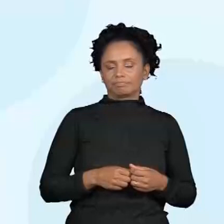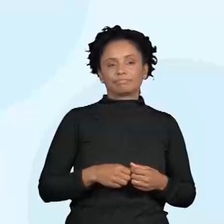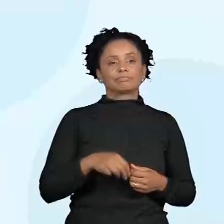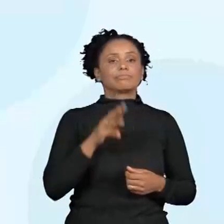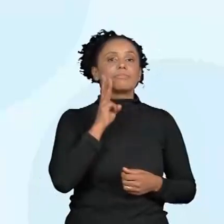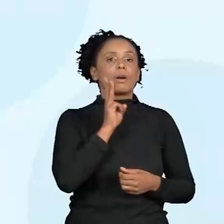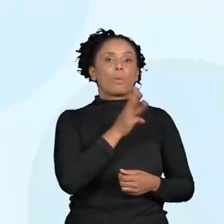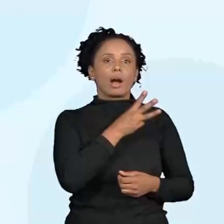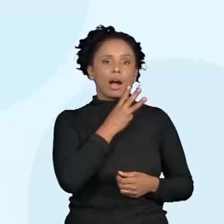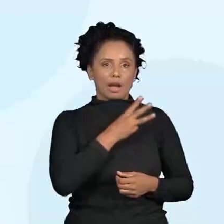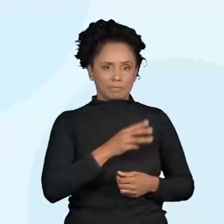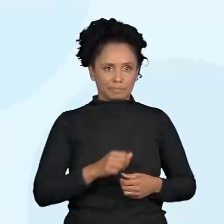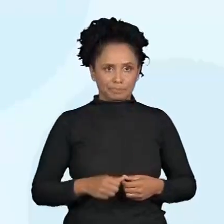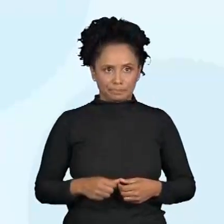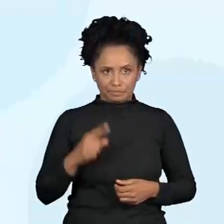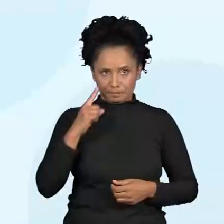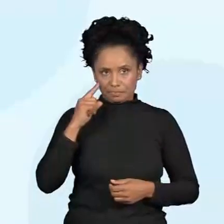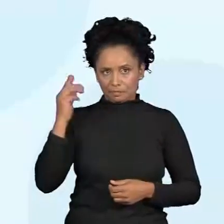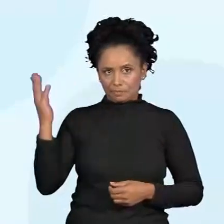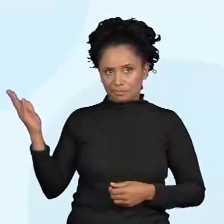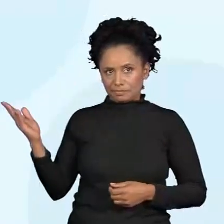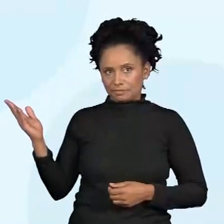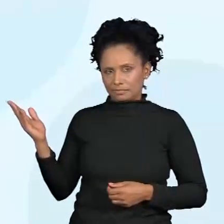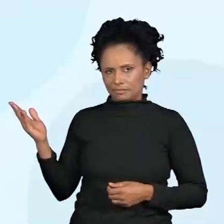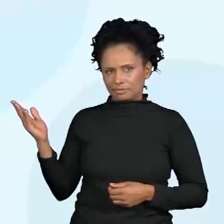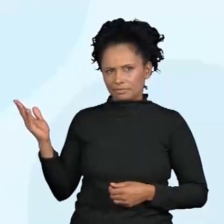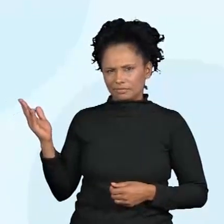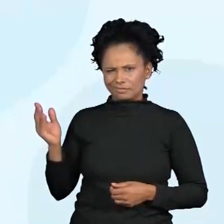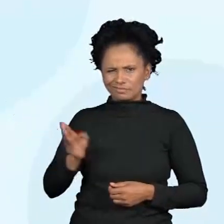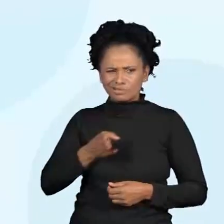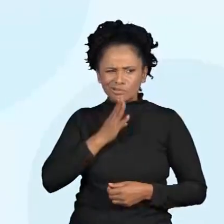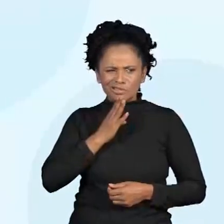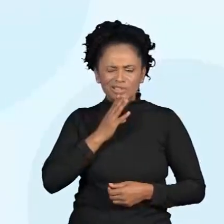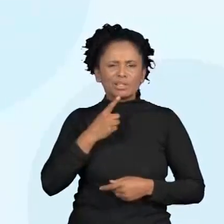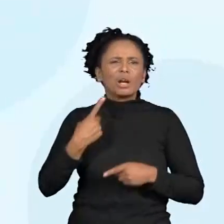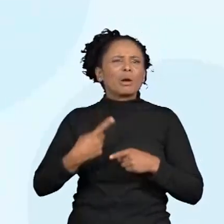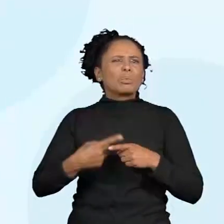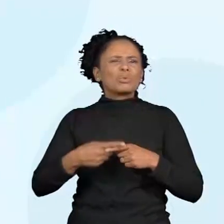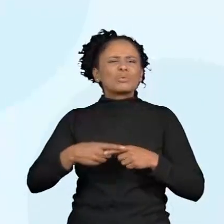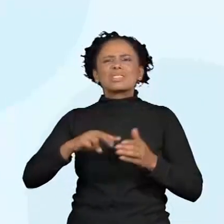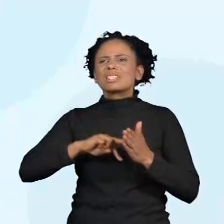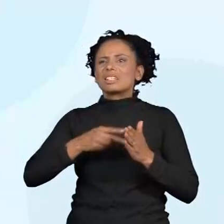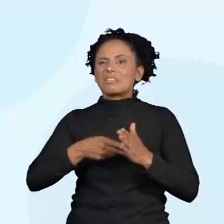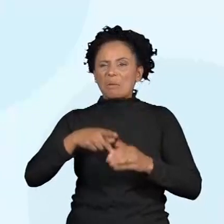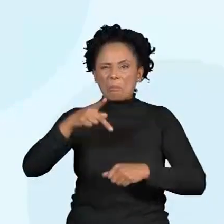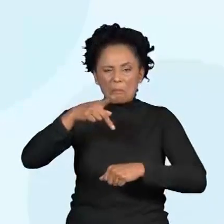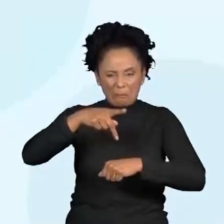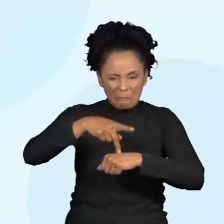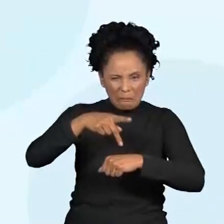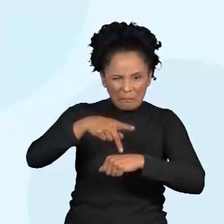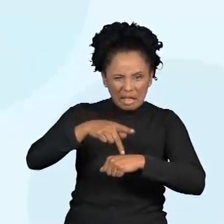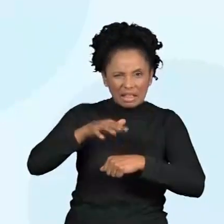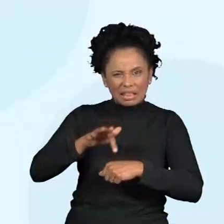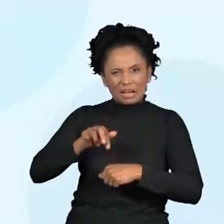Mauá. Então, o que é a pedra fundamental? É quando inicia aí a